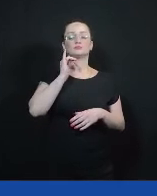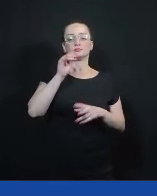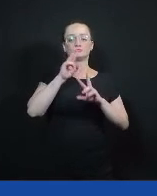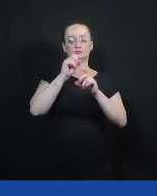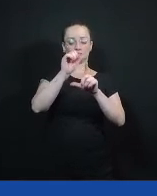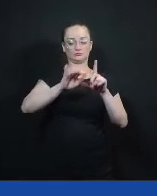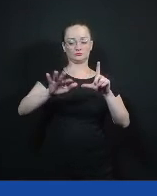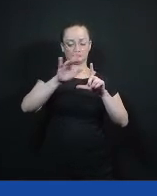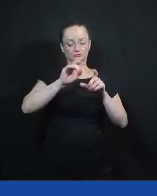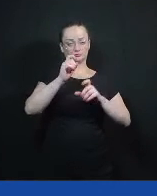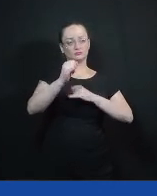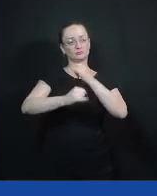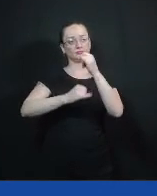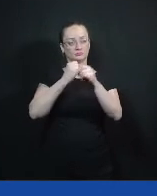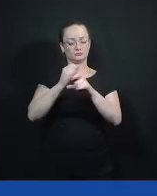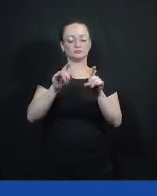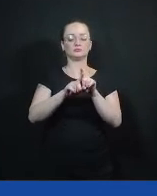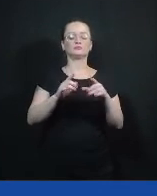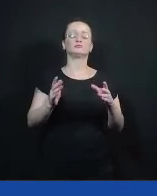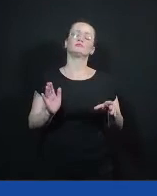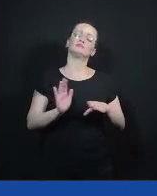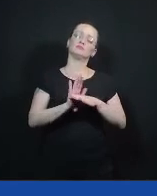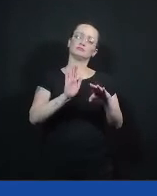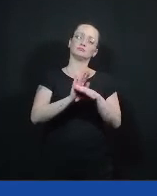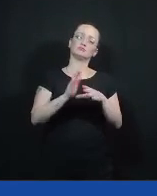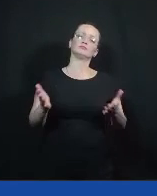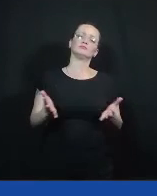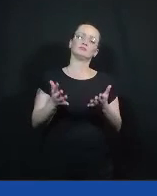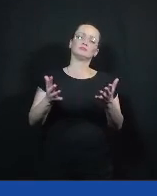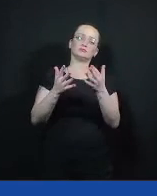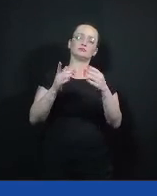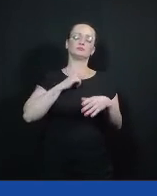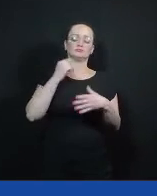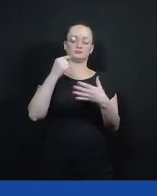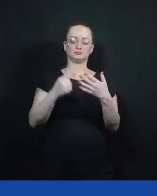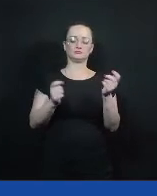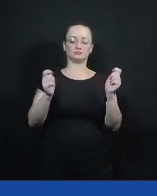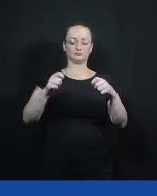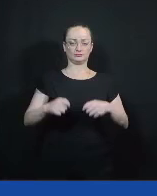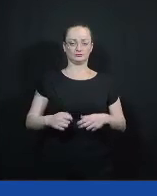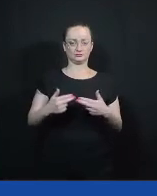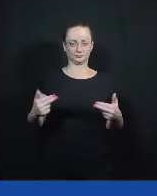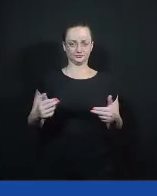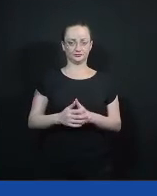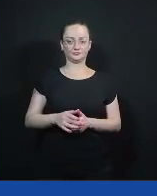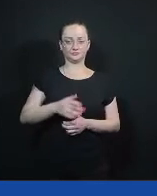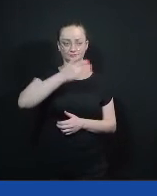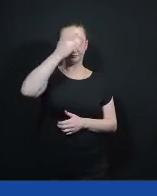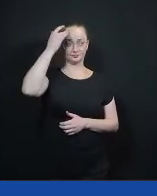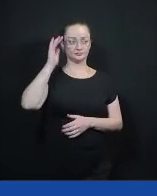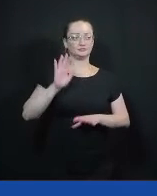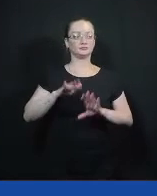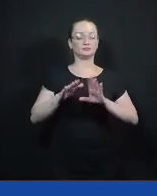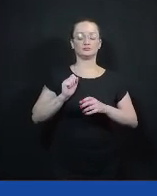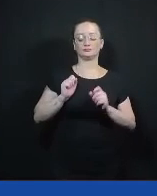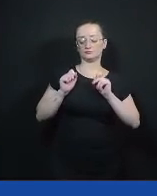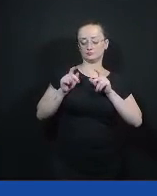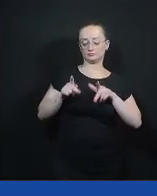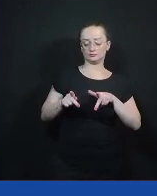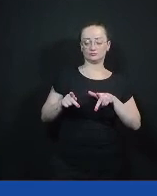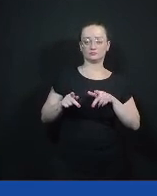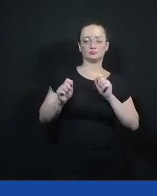das plataformas digitais que também facilitam, criam essa série de possibilidades, né? Uma pessoa que de repente se